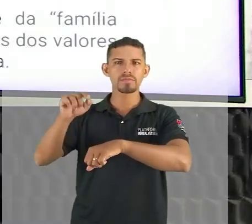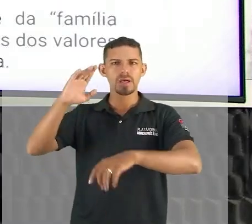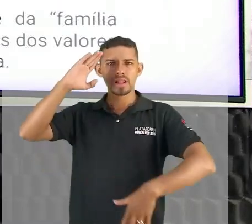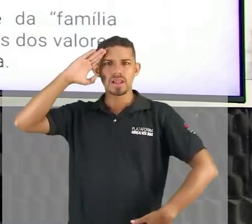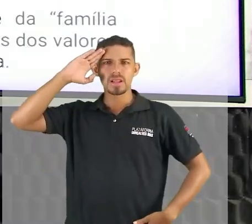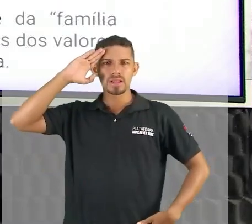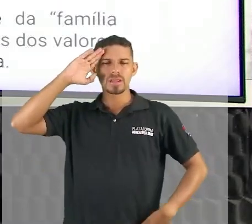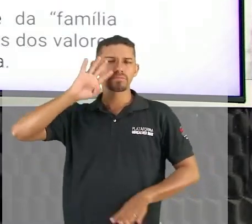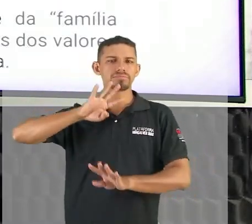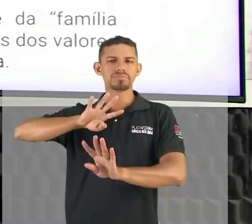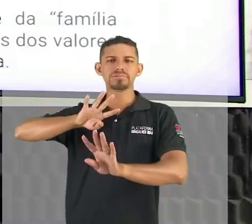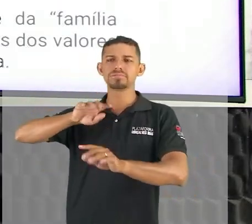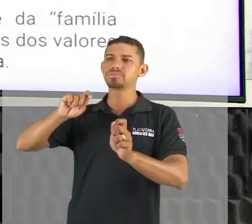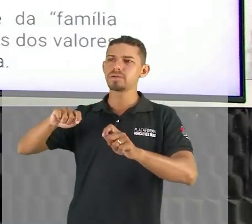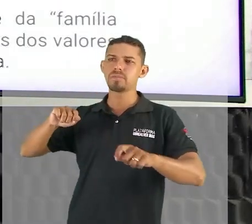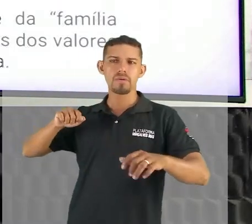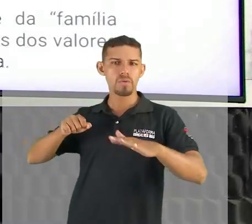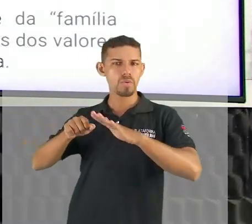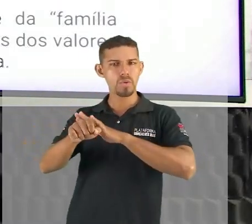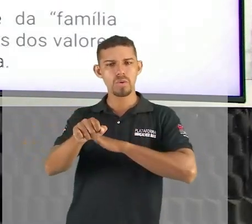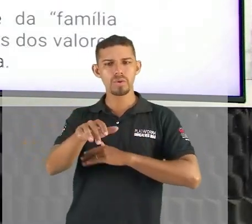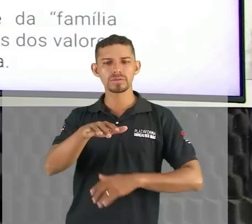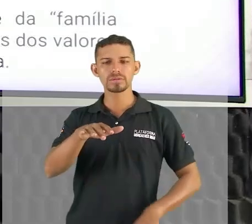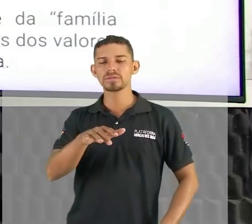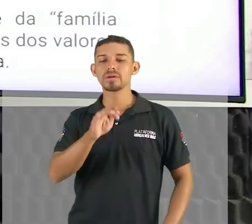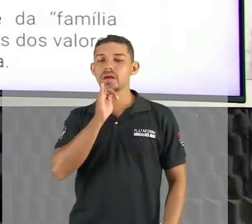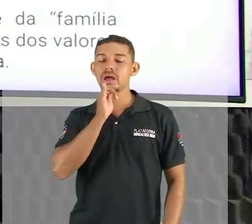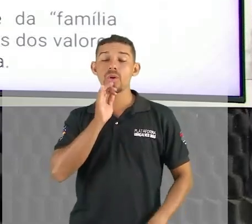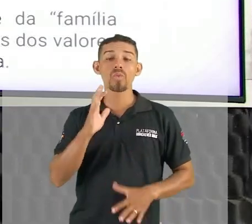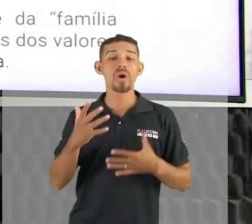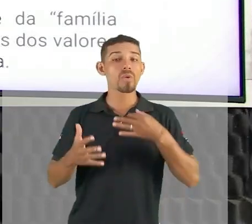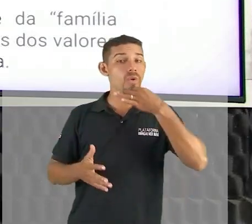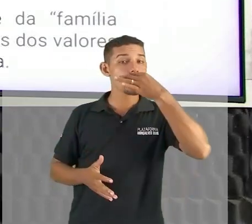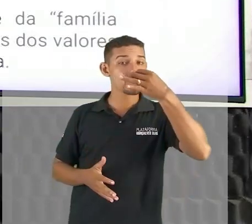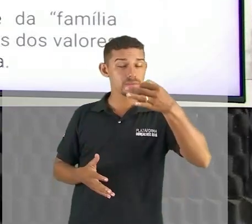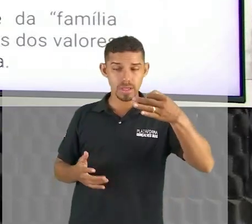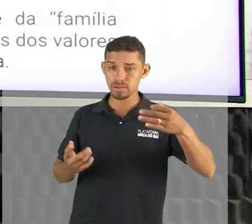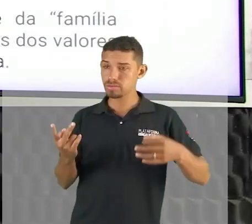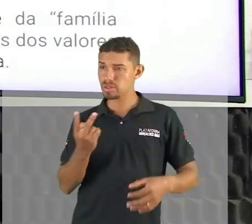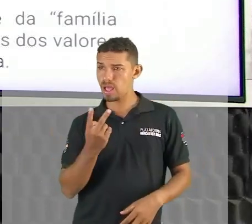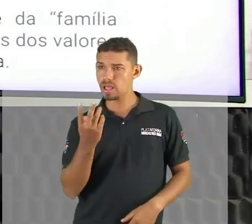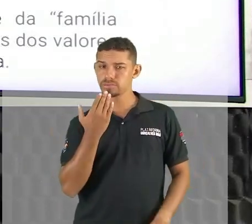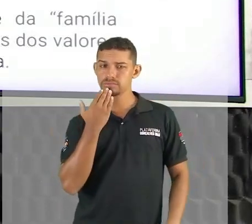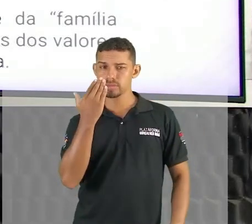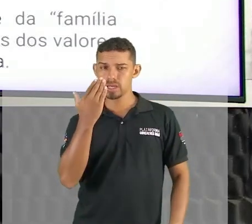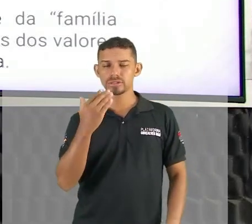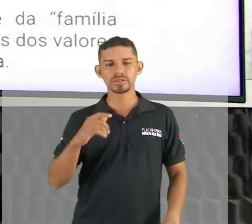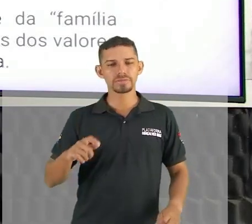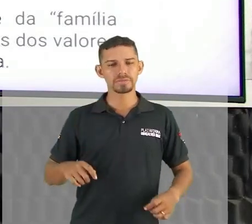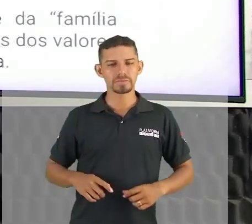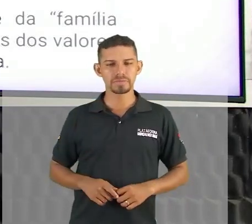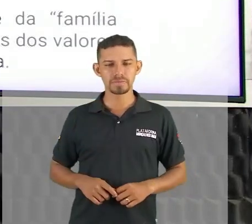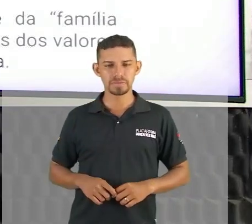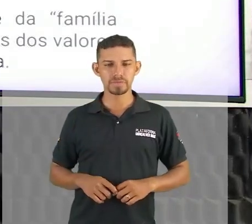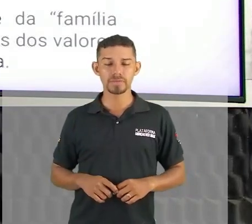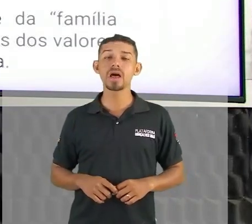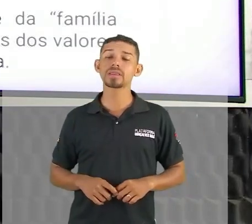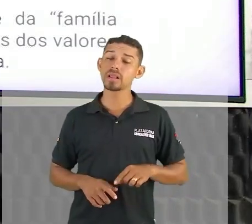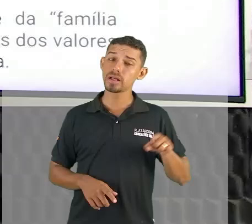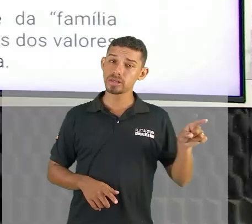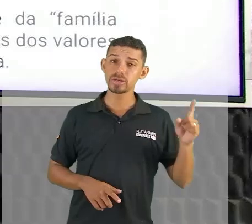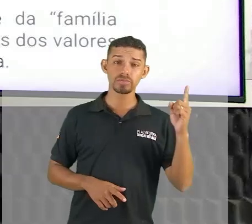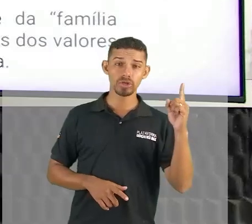questão qual é o argumento dessas duas imagens, né, que pede a intervenção militar, tanto